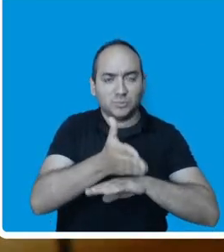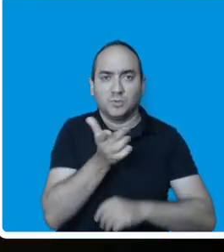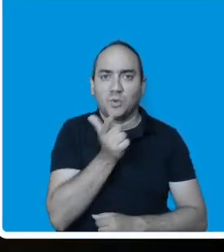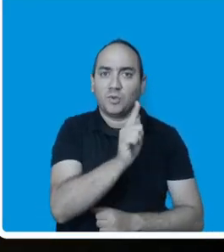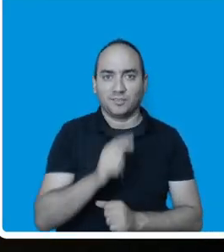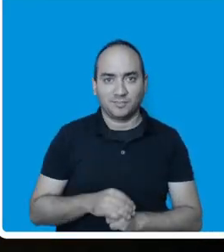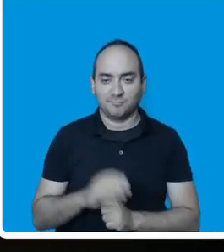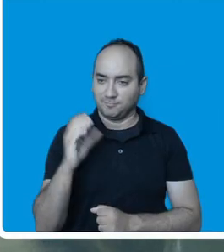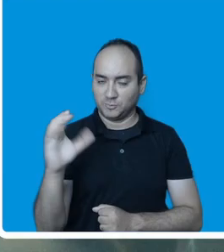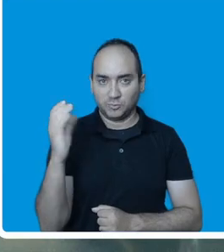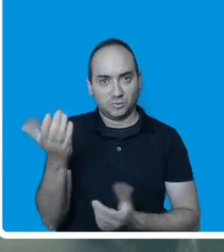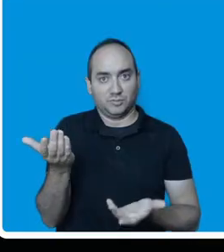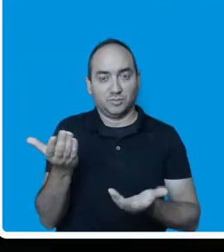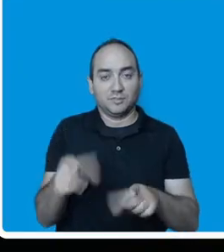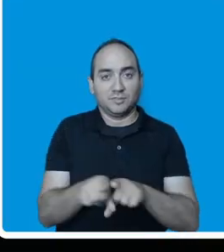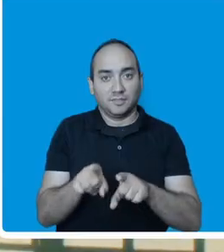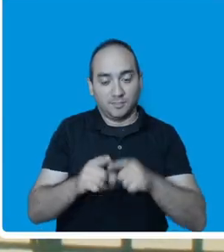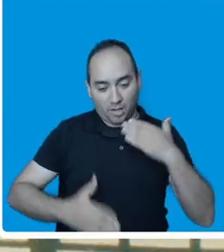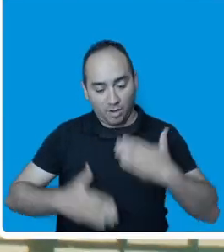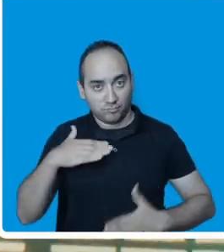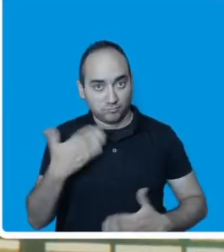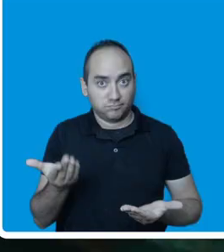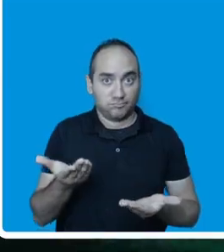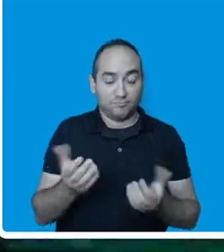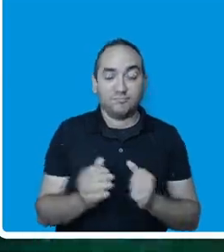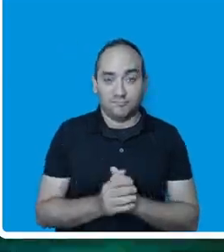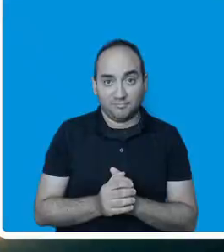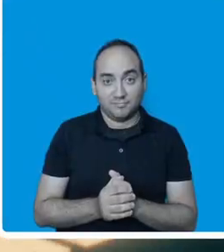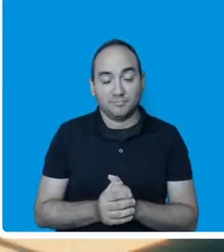Científicos, físicos,